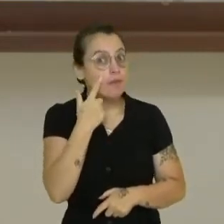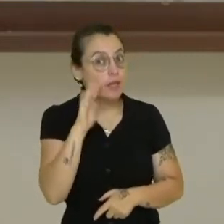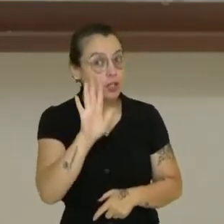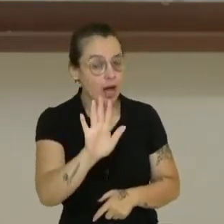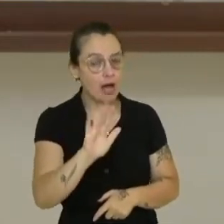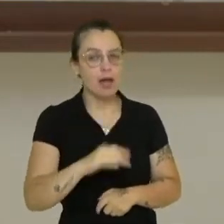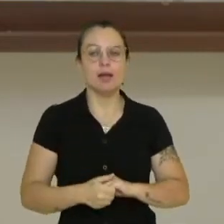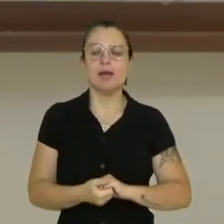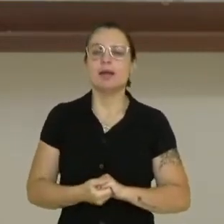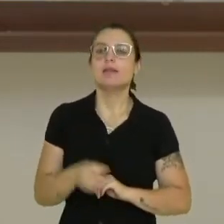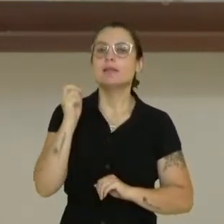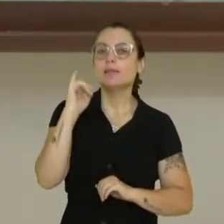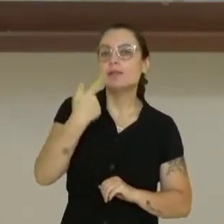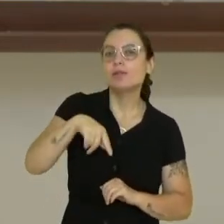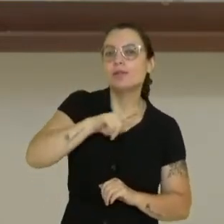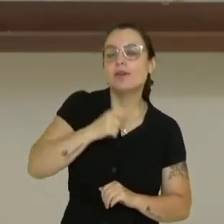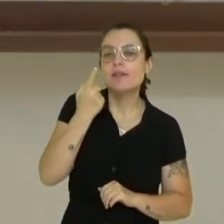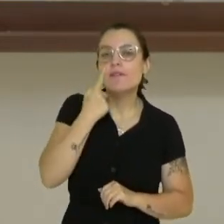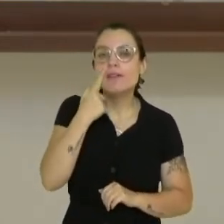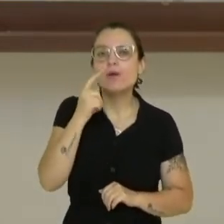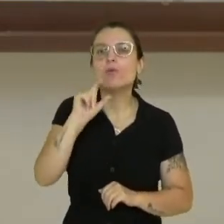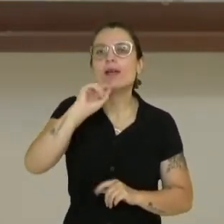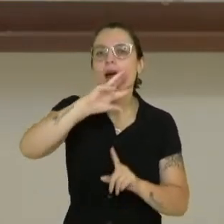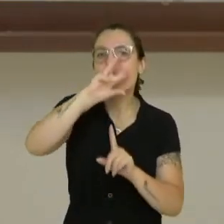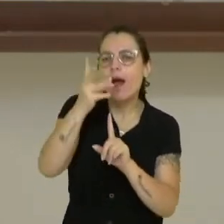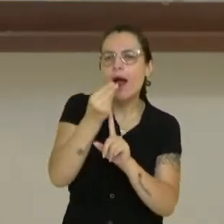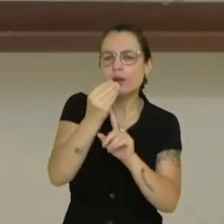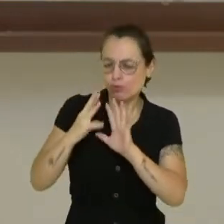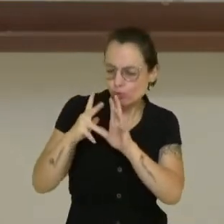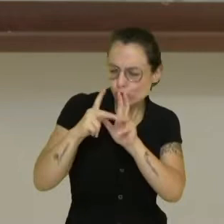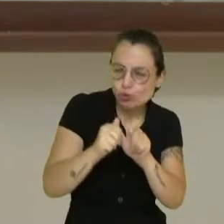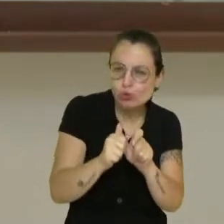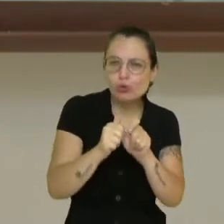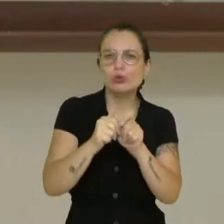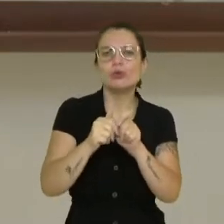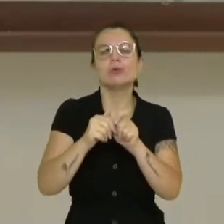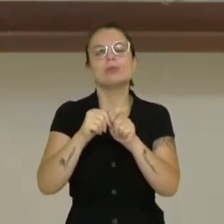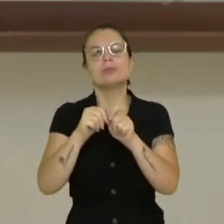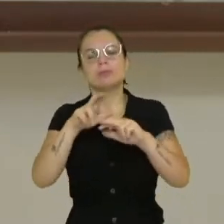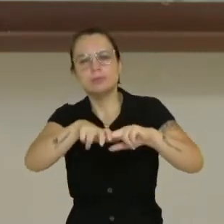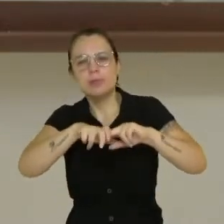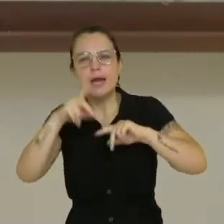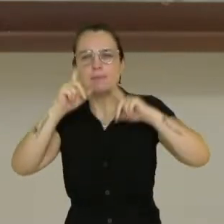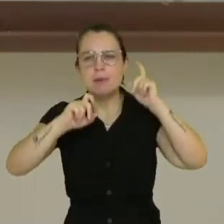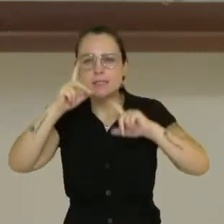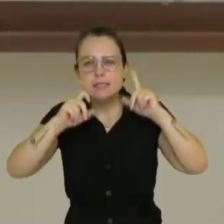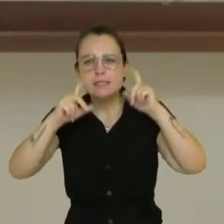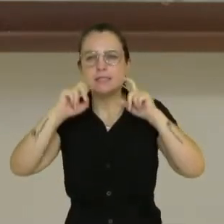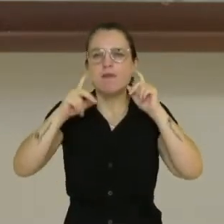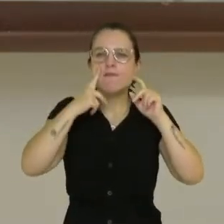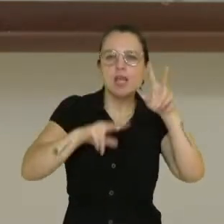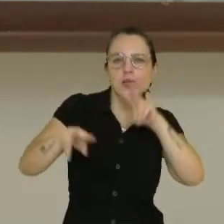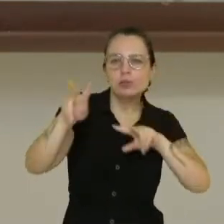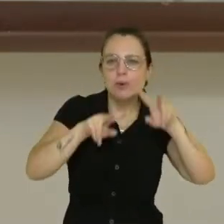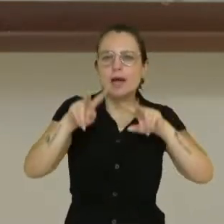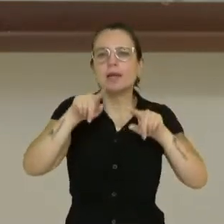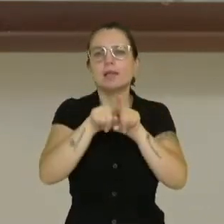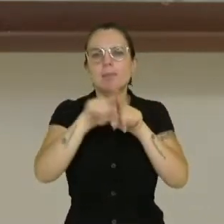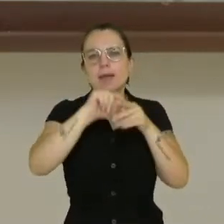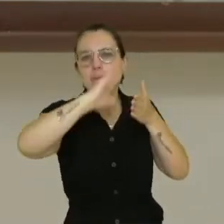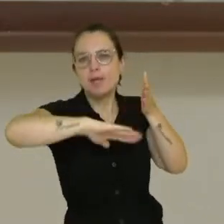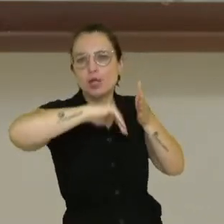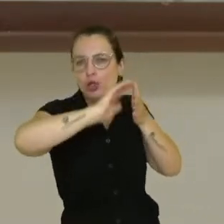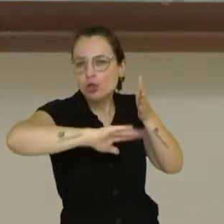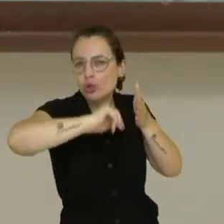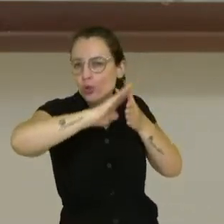for observar a arte como um todo, através da expressão dos elementos visuais, como as pinturas nas cavernas,